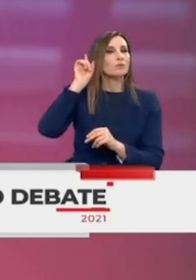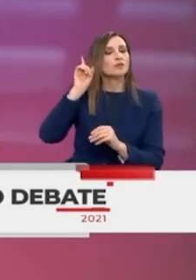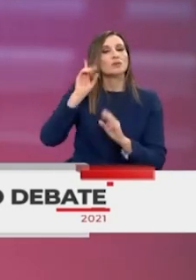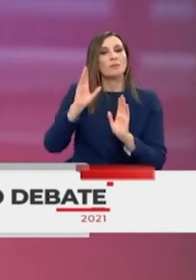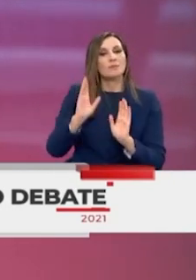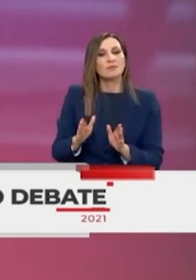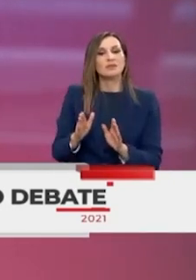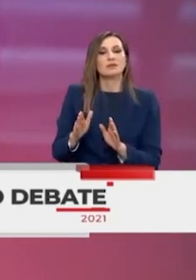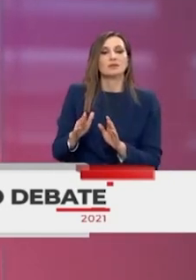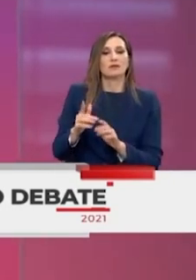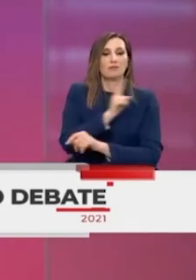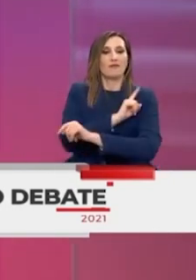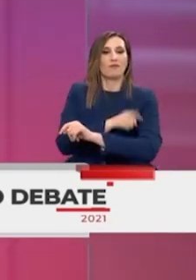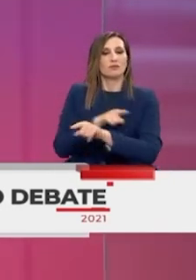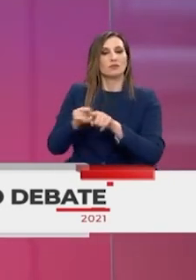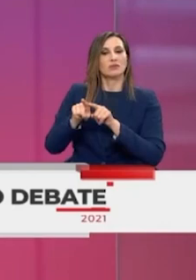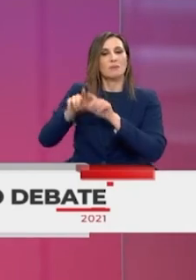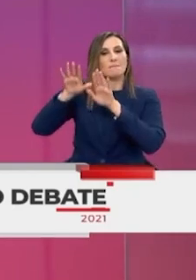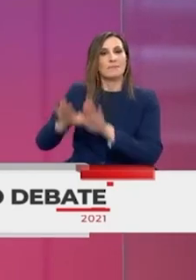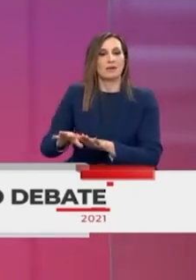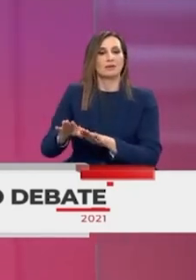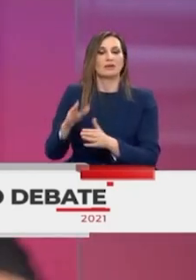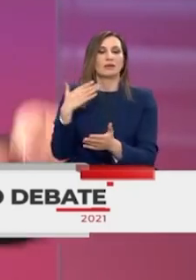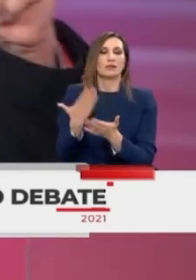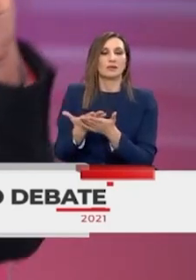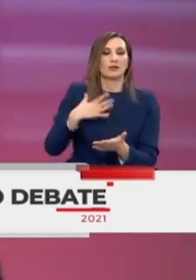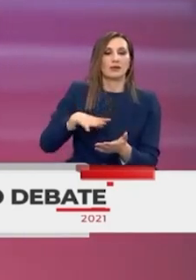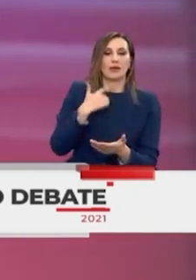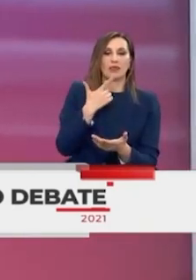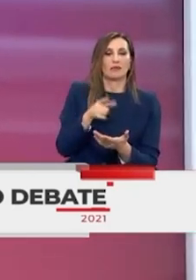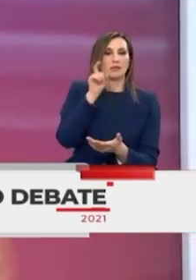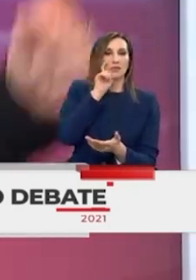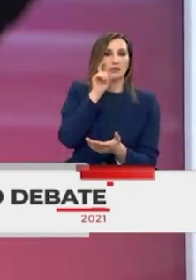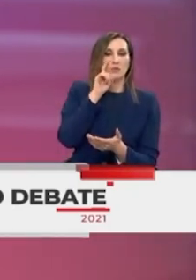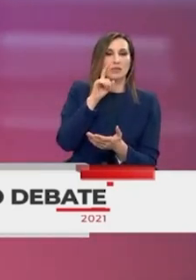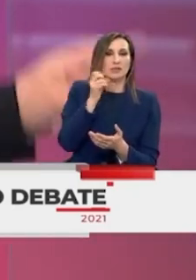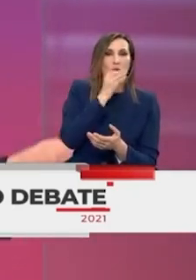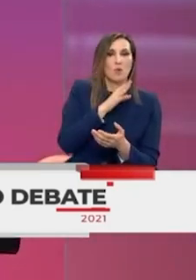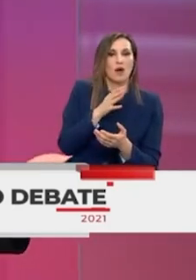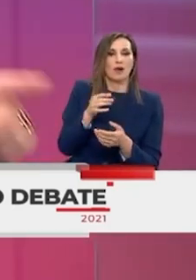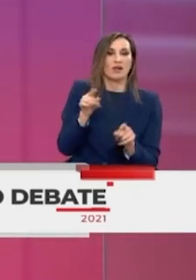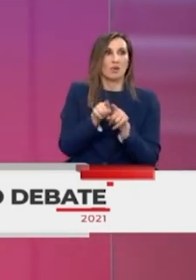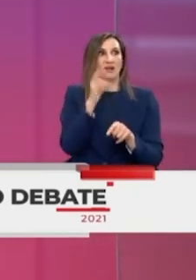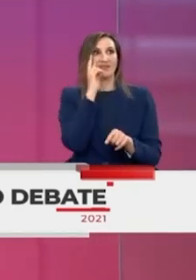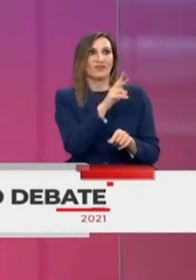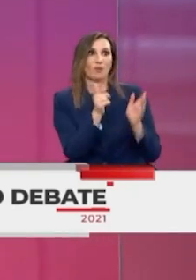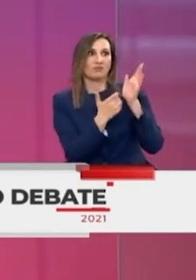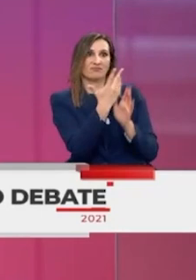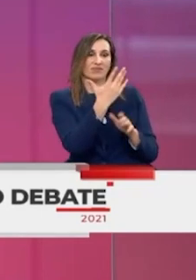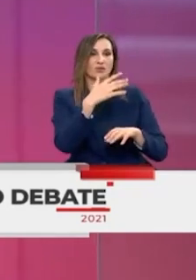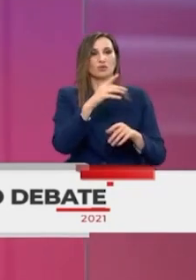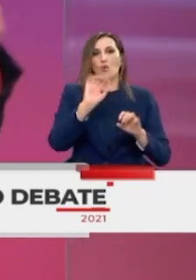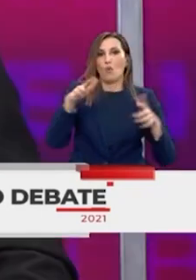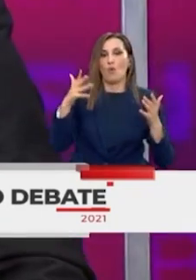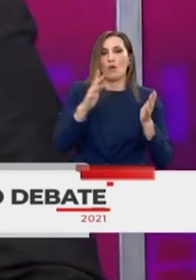que travar estas forças que querem semear a desordem, a insegurança, como se viu no Capitólio, como se viu no